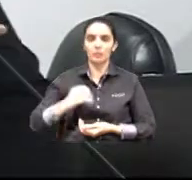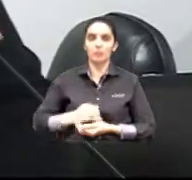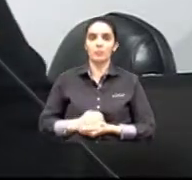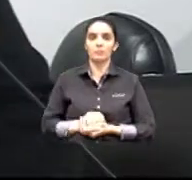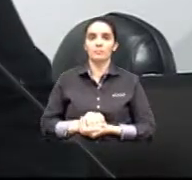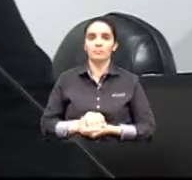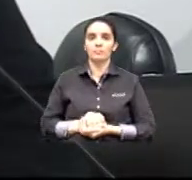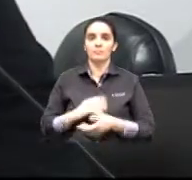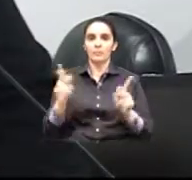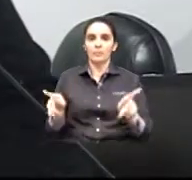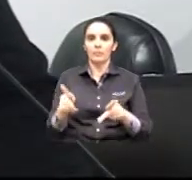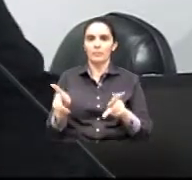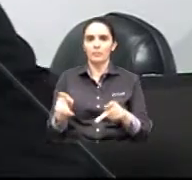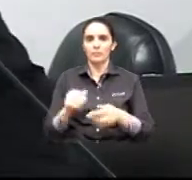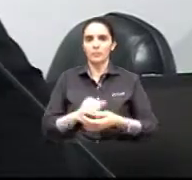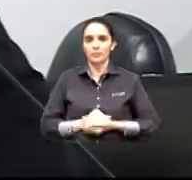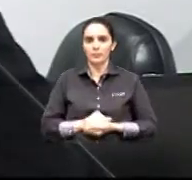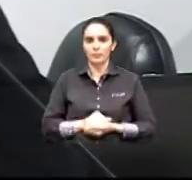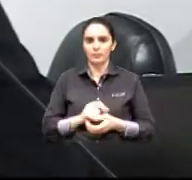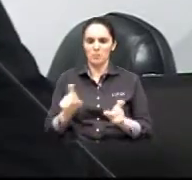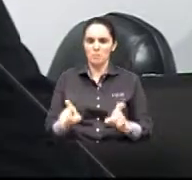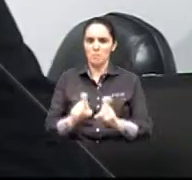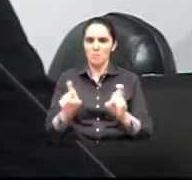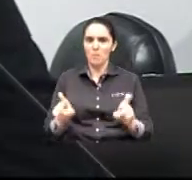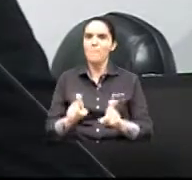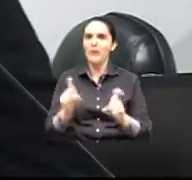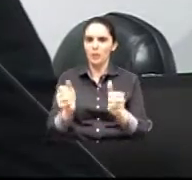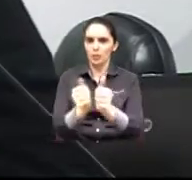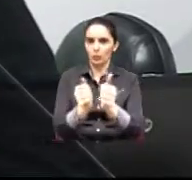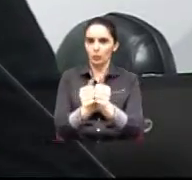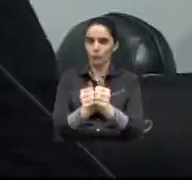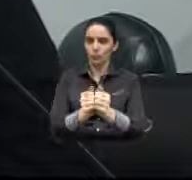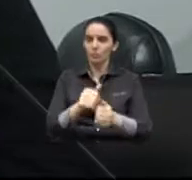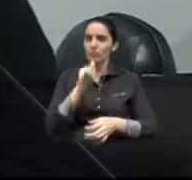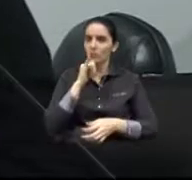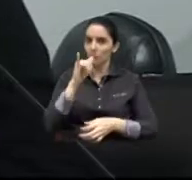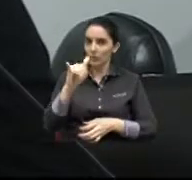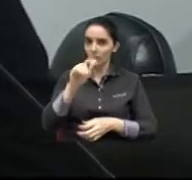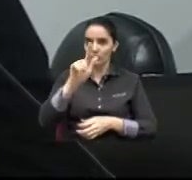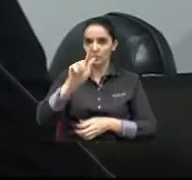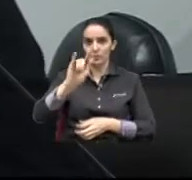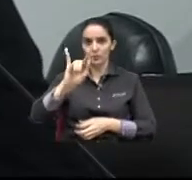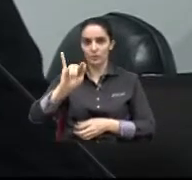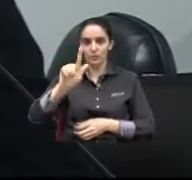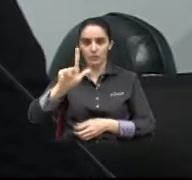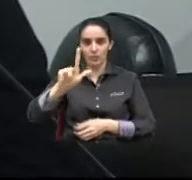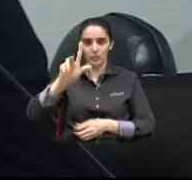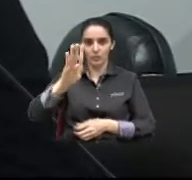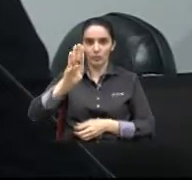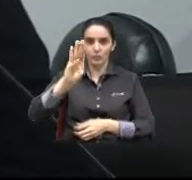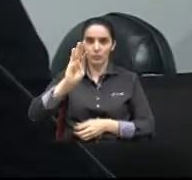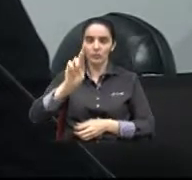Informática. Queria dizer ao Gilbert, muito bem colocado, Gilbert,